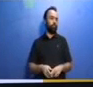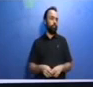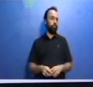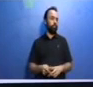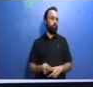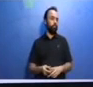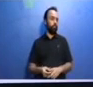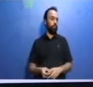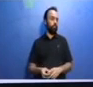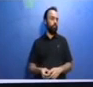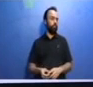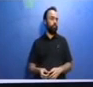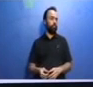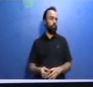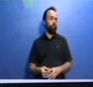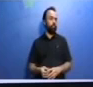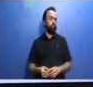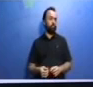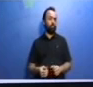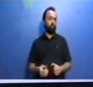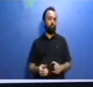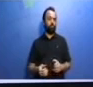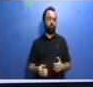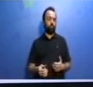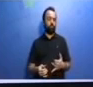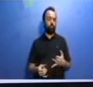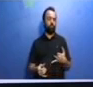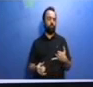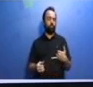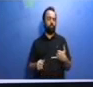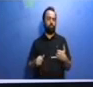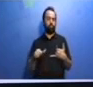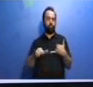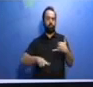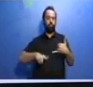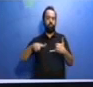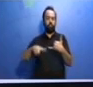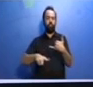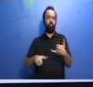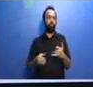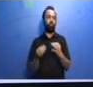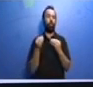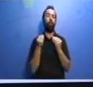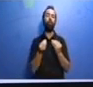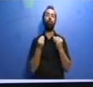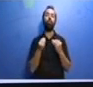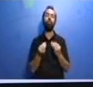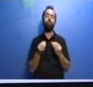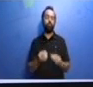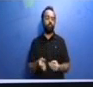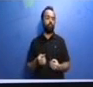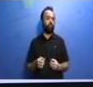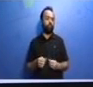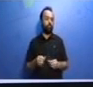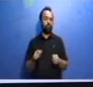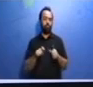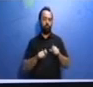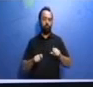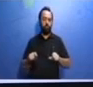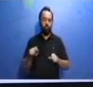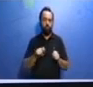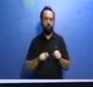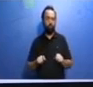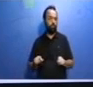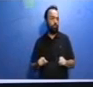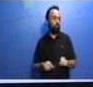das fórmulas. Agora, como que se estabelece uma reação química? Como que ela está organizada? Ela